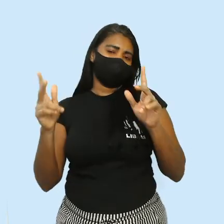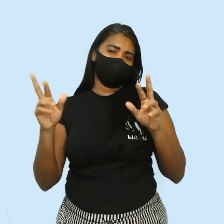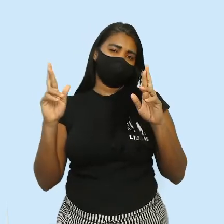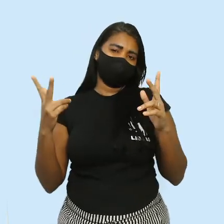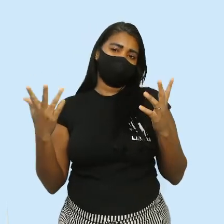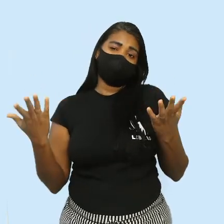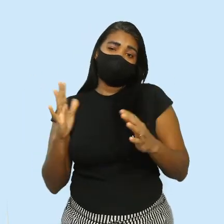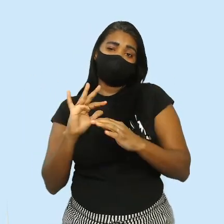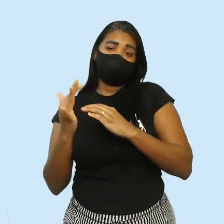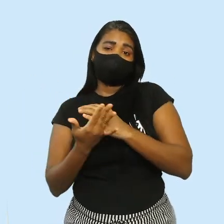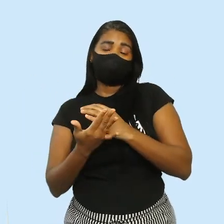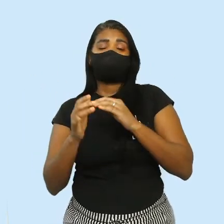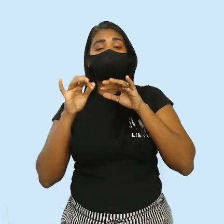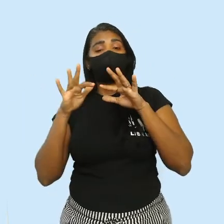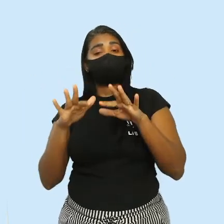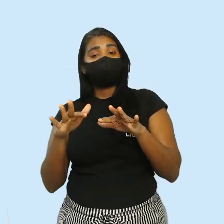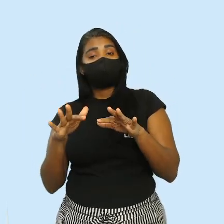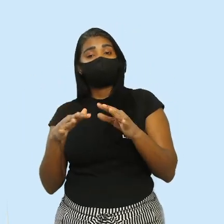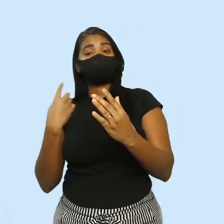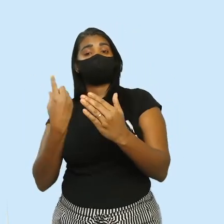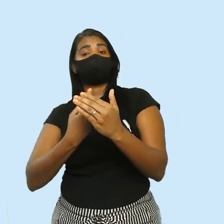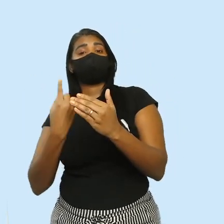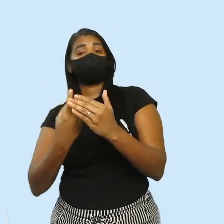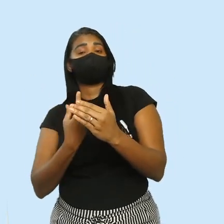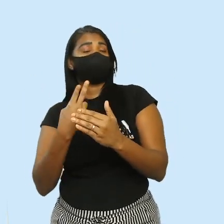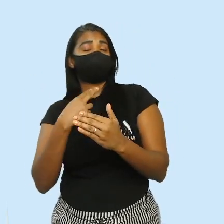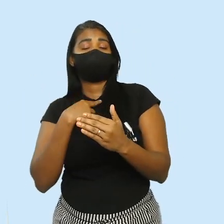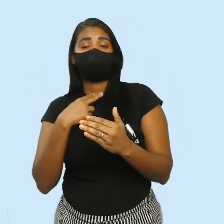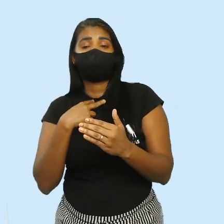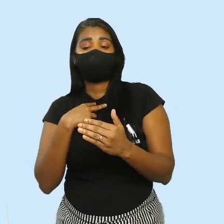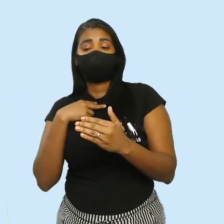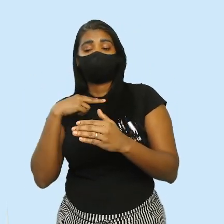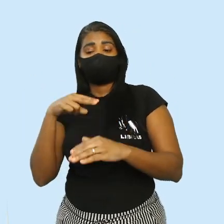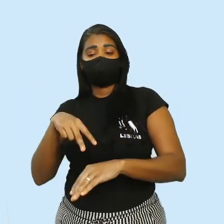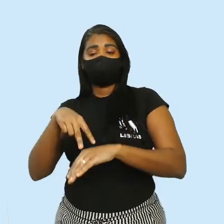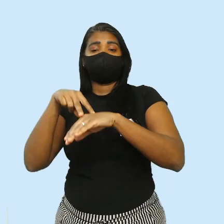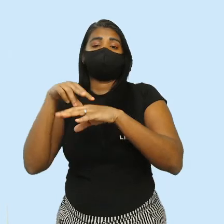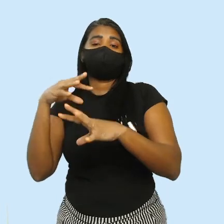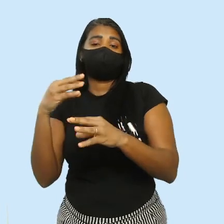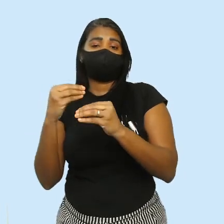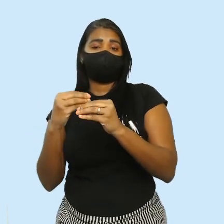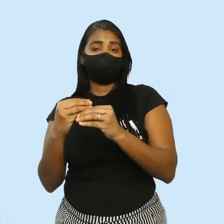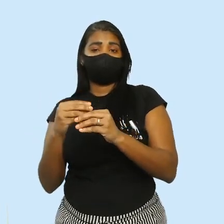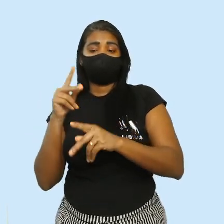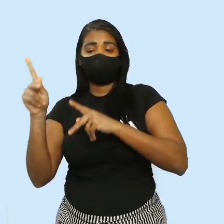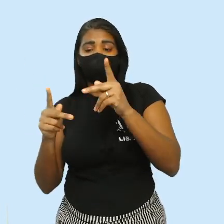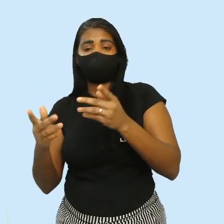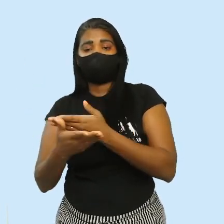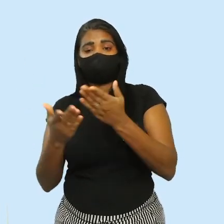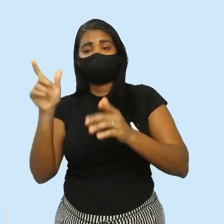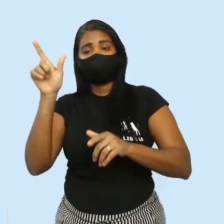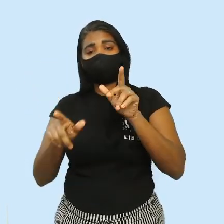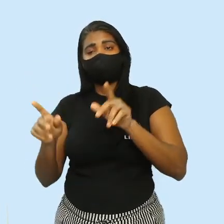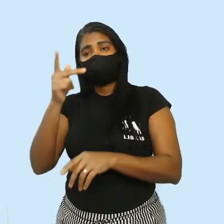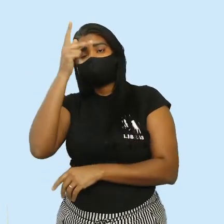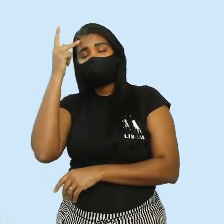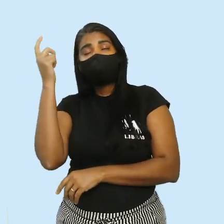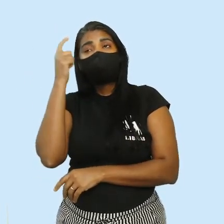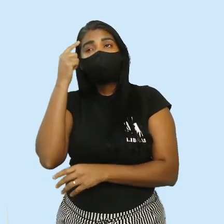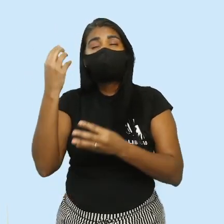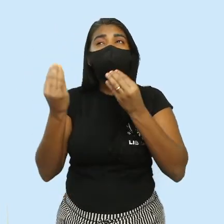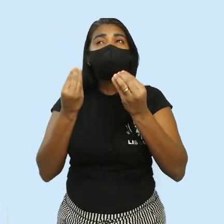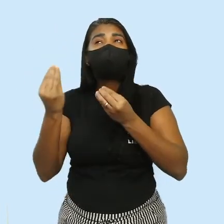uma pandemia, se a gente não pode estar ao vivo, não pode estar presencialmente com o nosso público. Então, vamos pensar numa